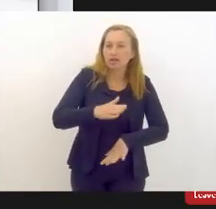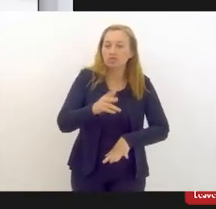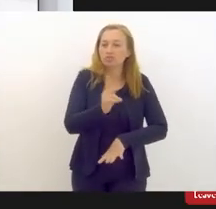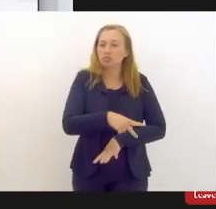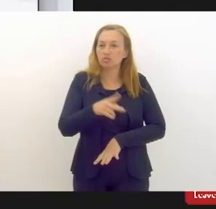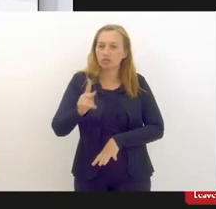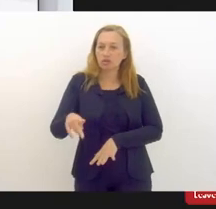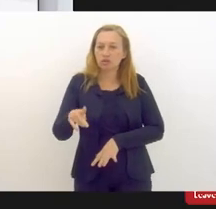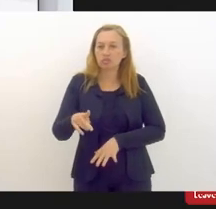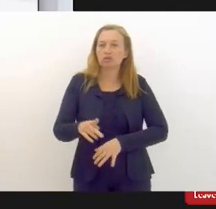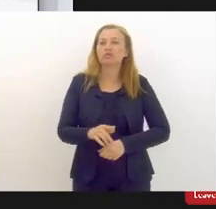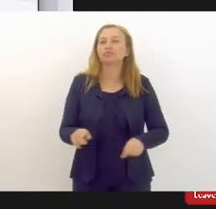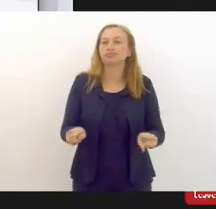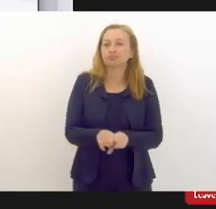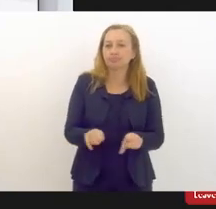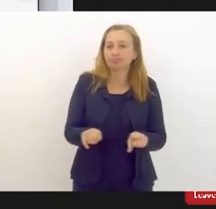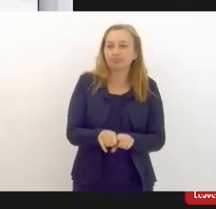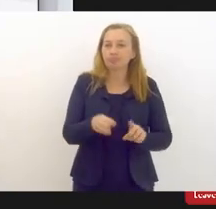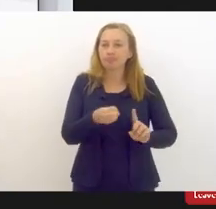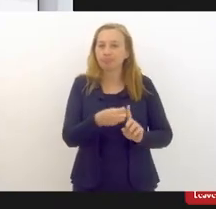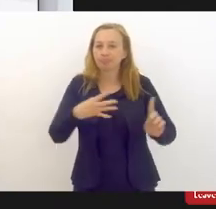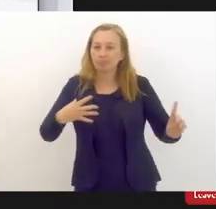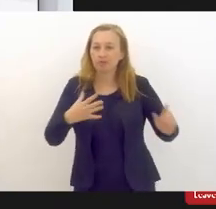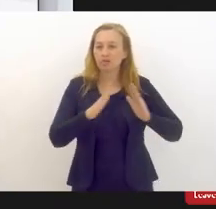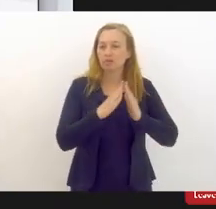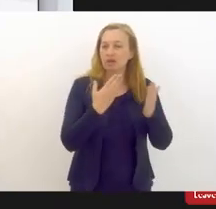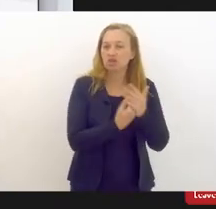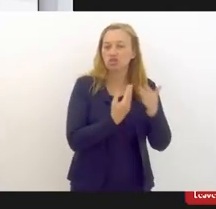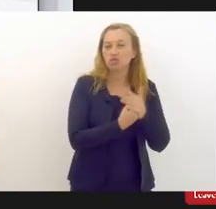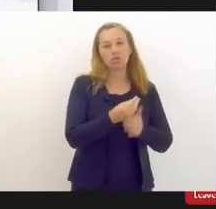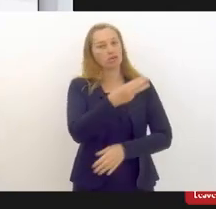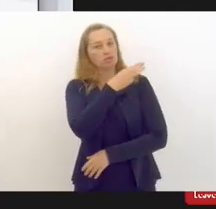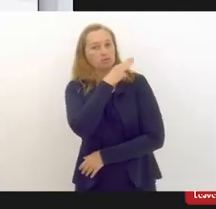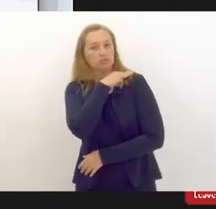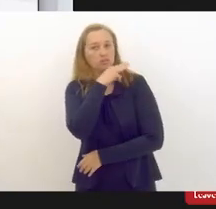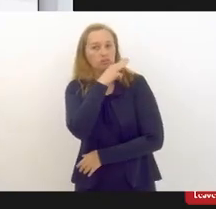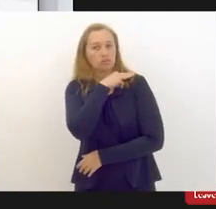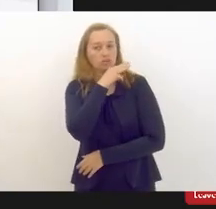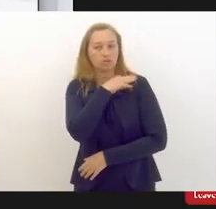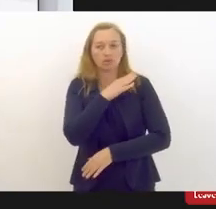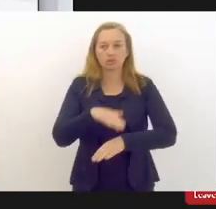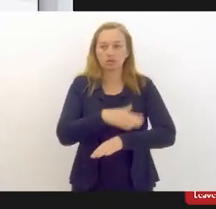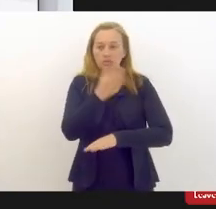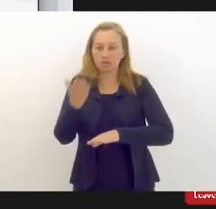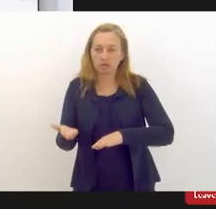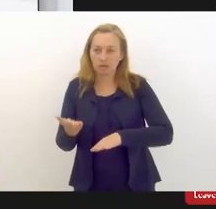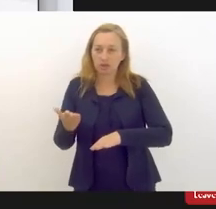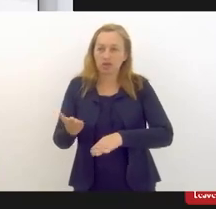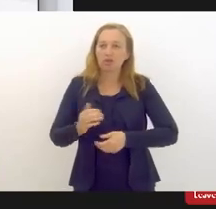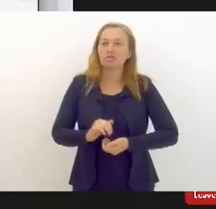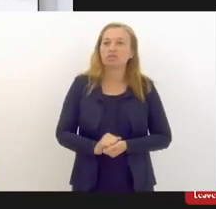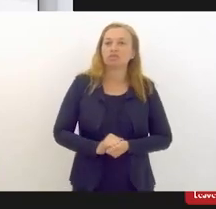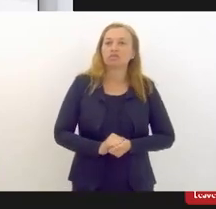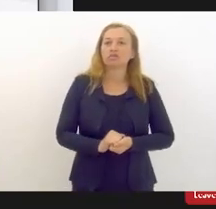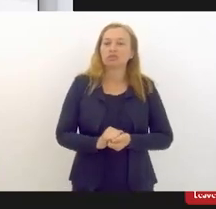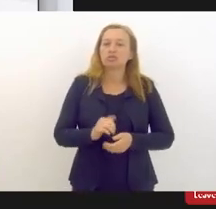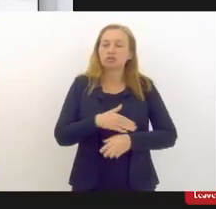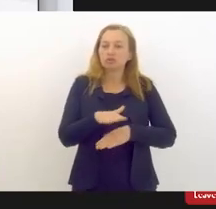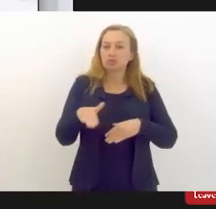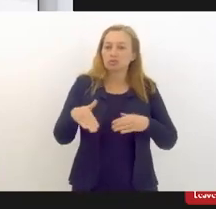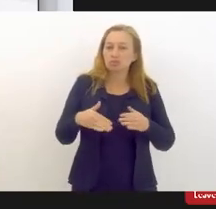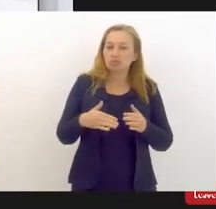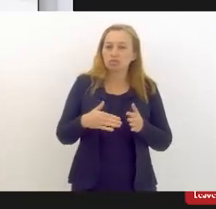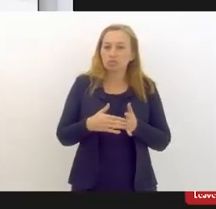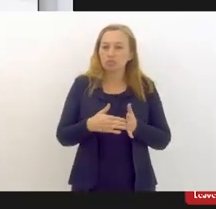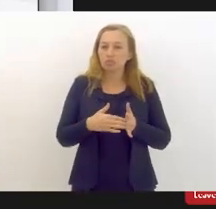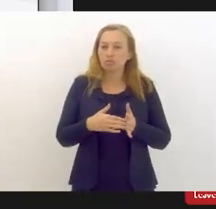docentes. Tem também uma extensão para escolas de ensino médio em tempo integral, com ênfase em empreendedorismo, e aí toda uma trilha formativa em